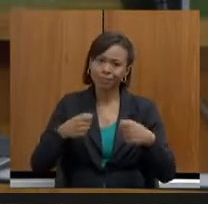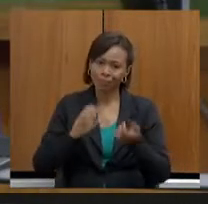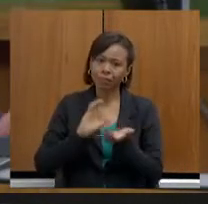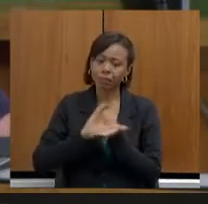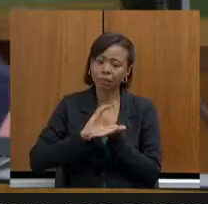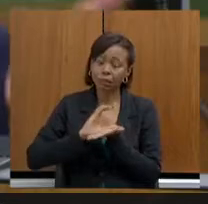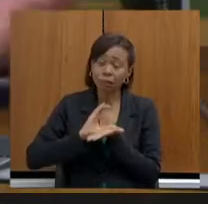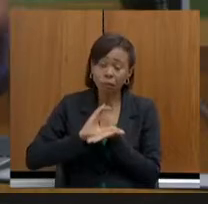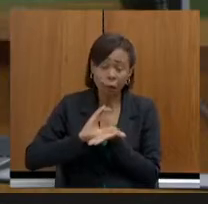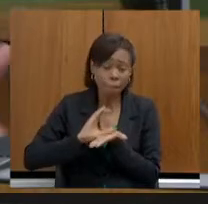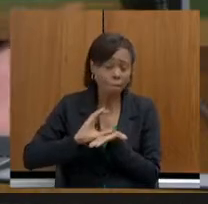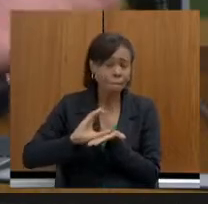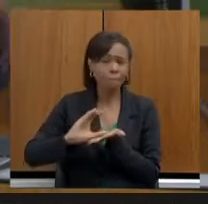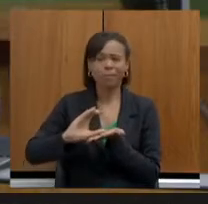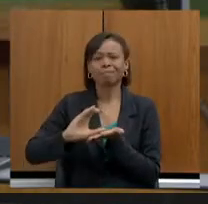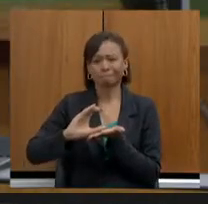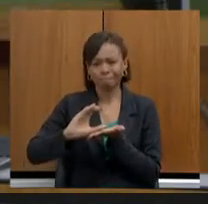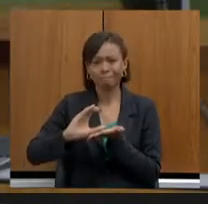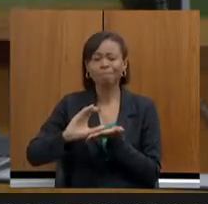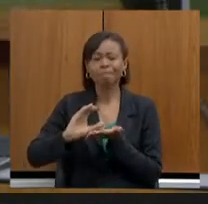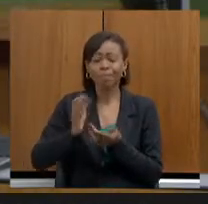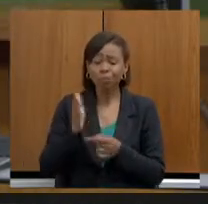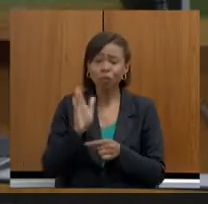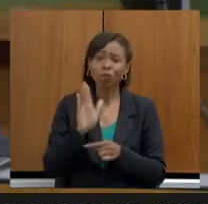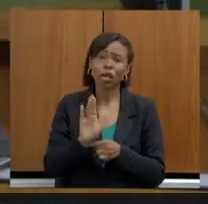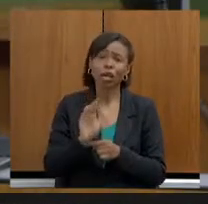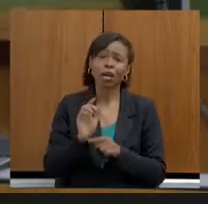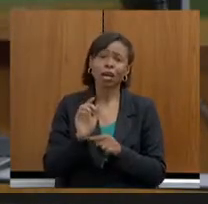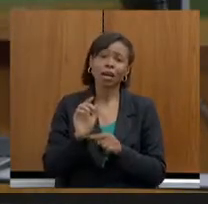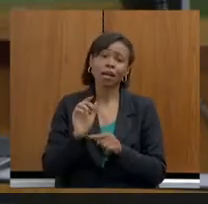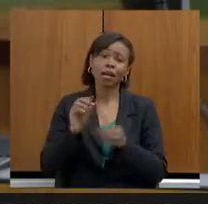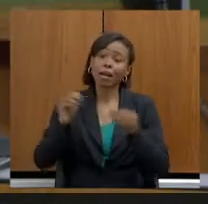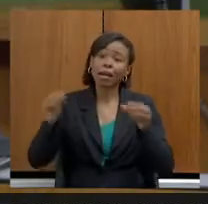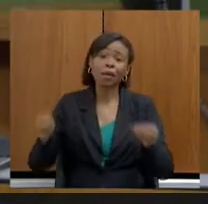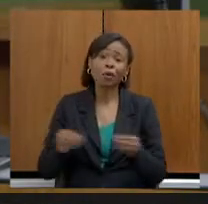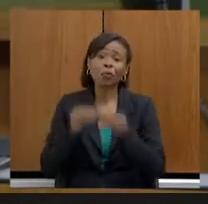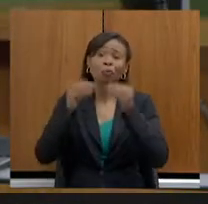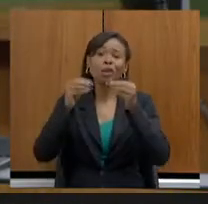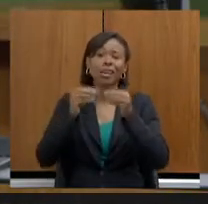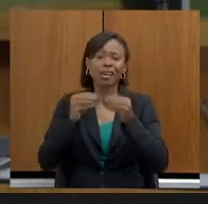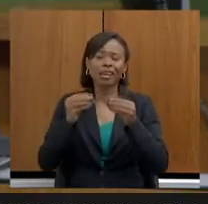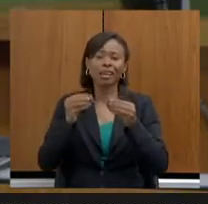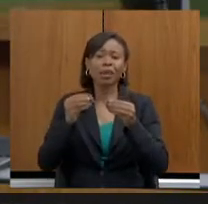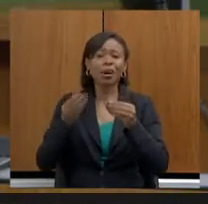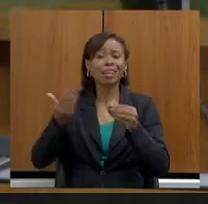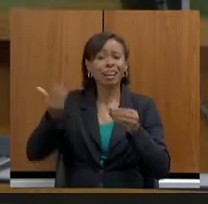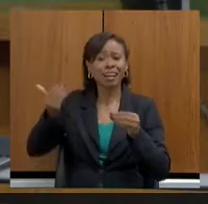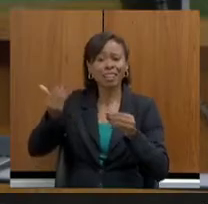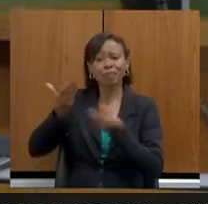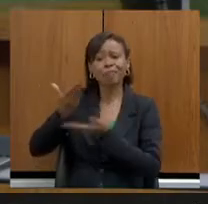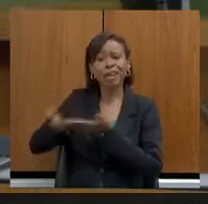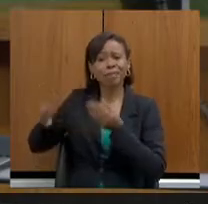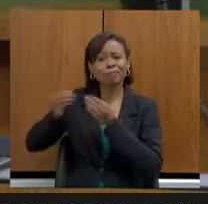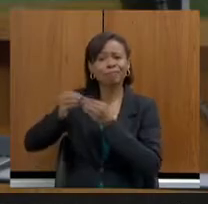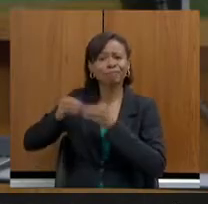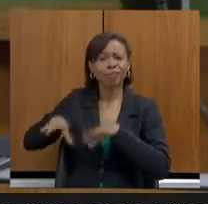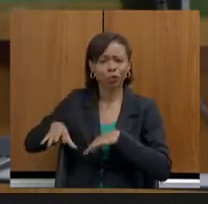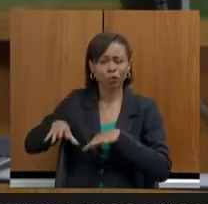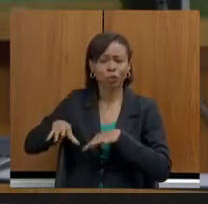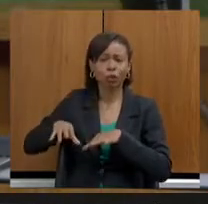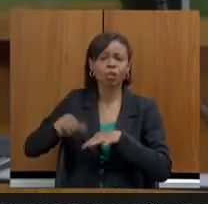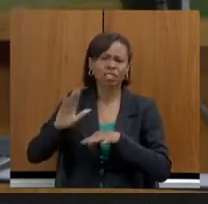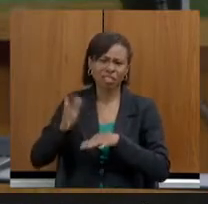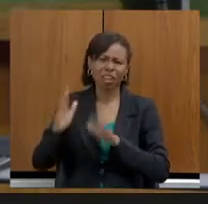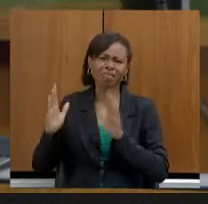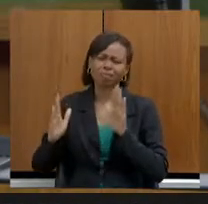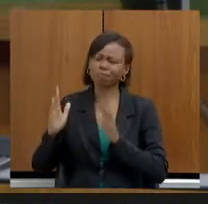para a gente recuperar esse tempo perdido e nós tivemos um tempo muito grande perdido por muito que os